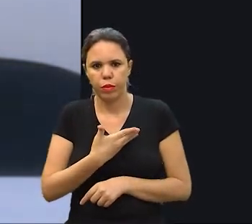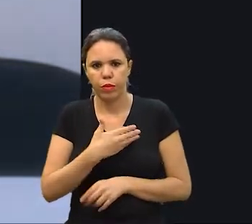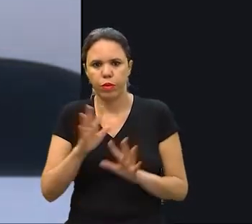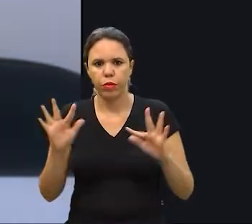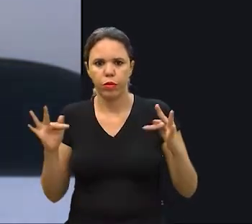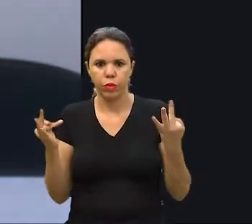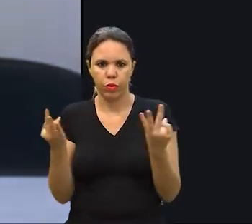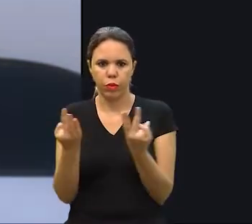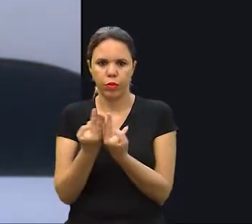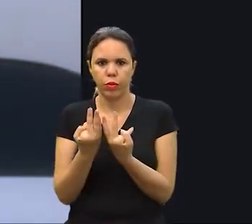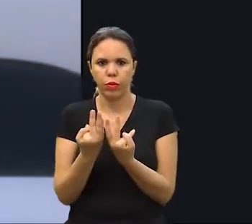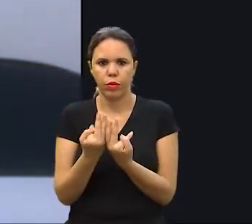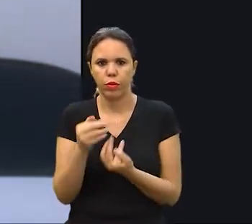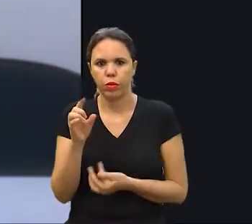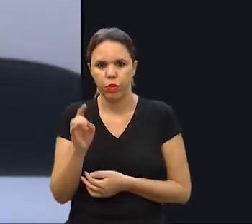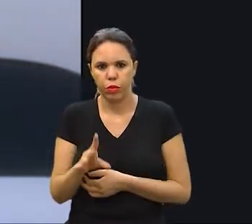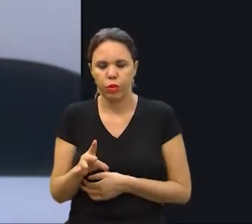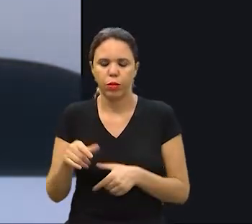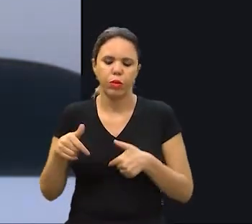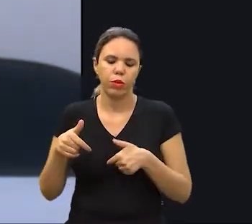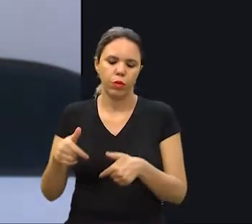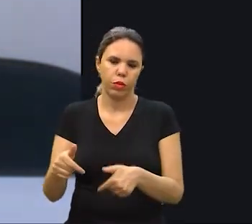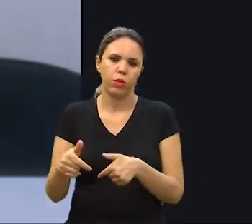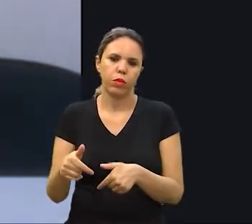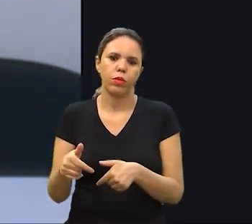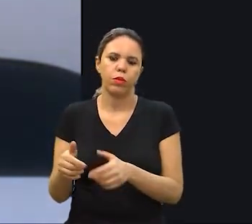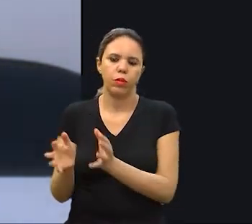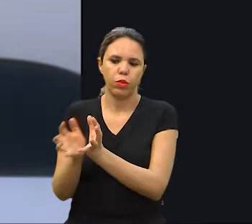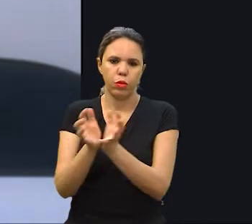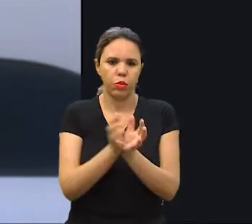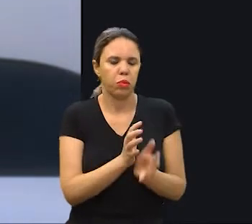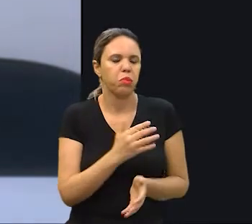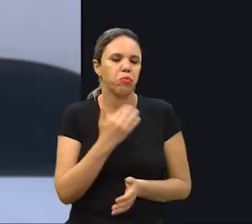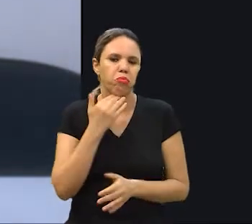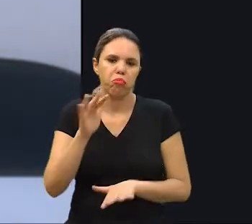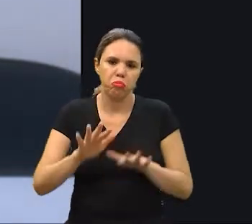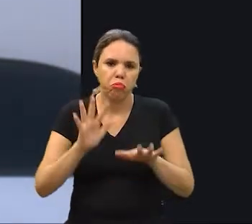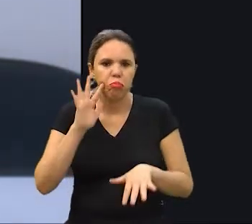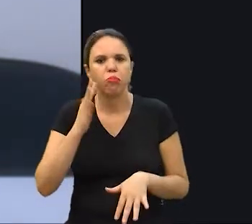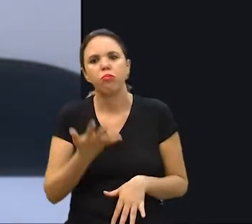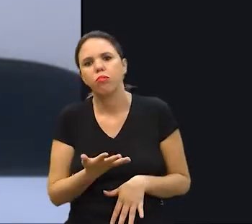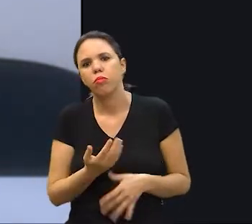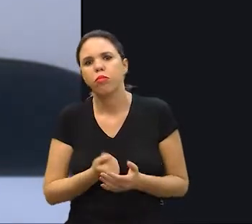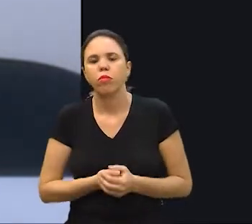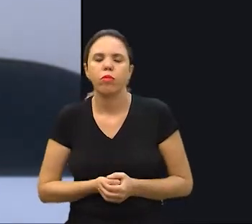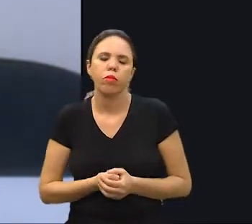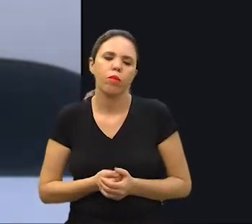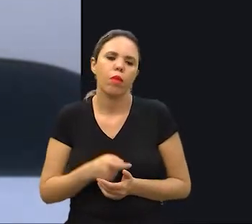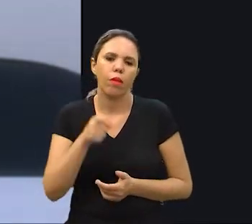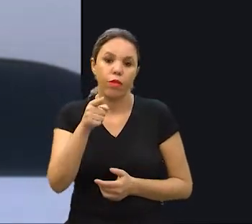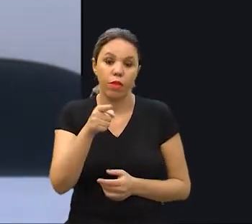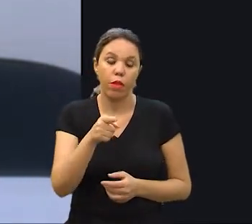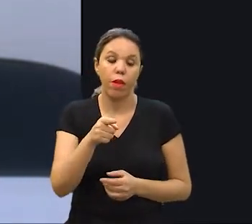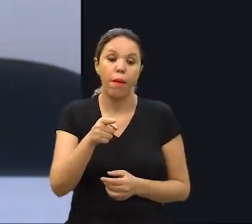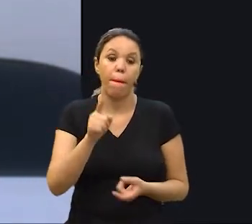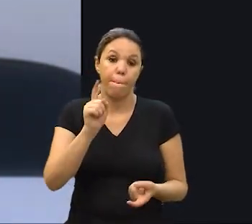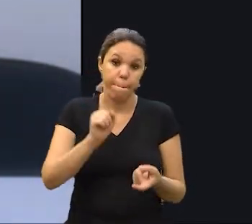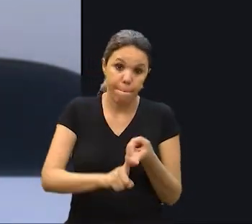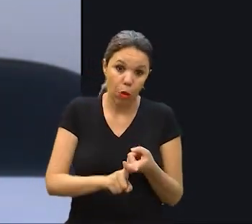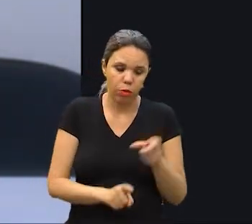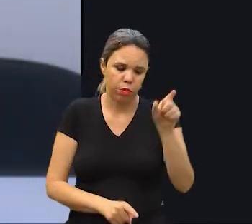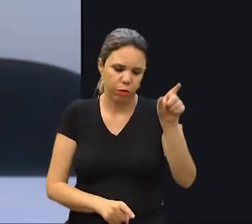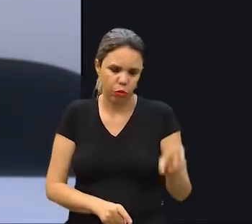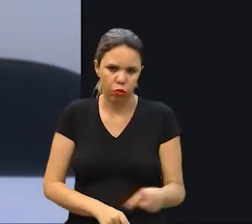amigas, ele tem família, e só a atitude punitiva não resolve, porque quando você pune um